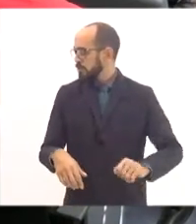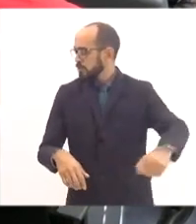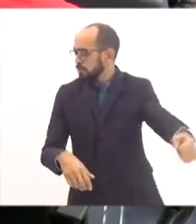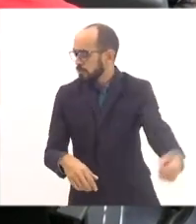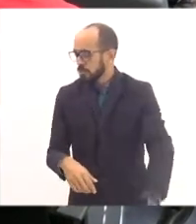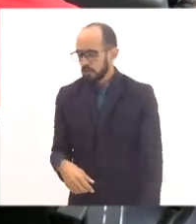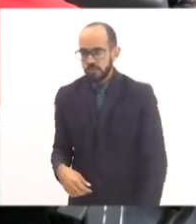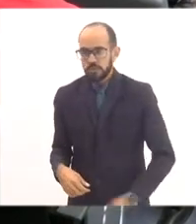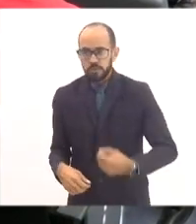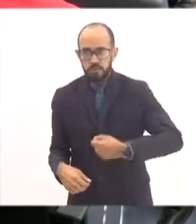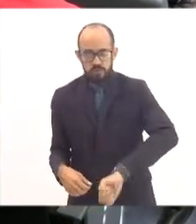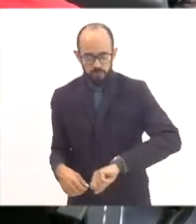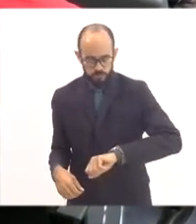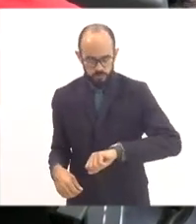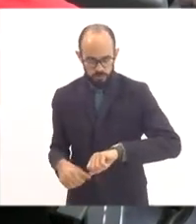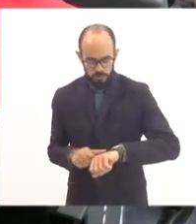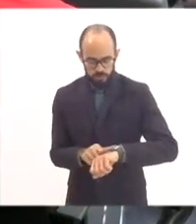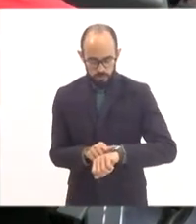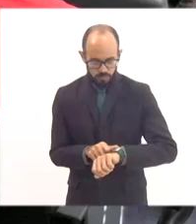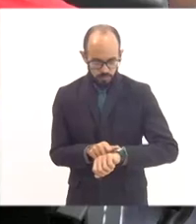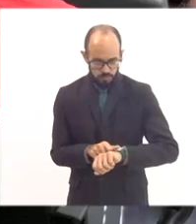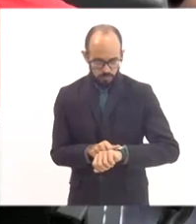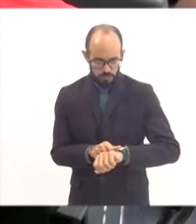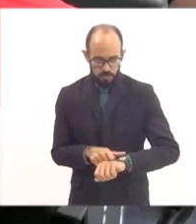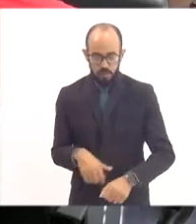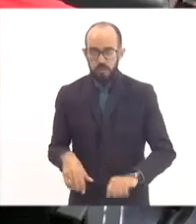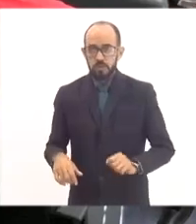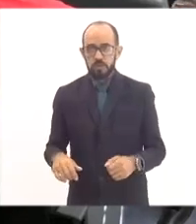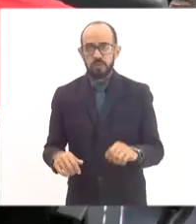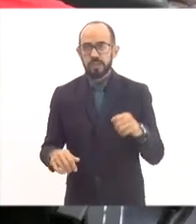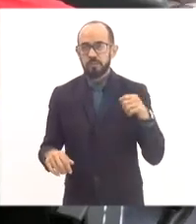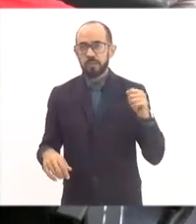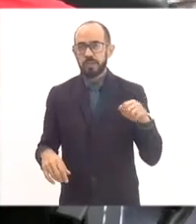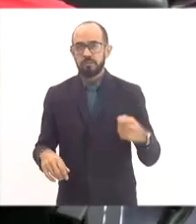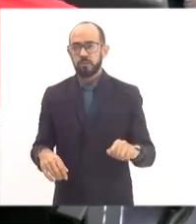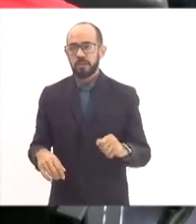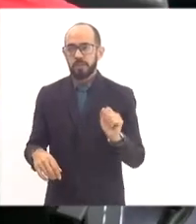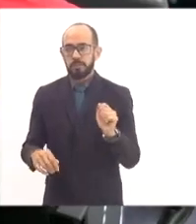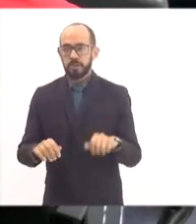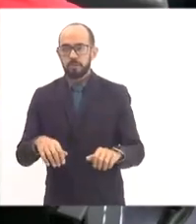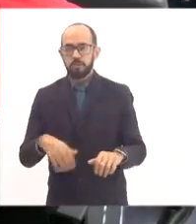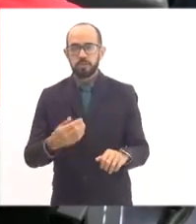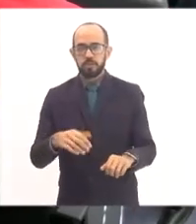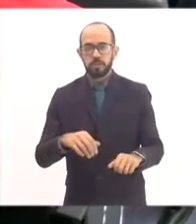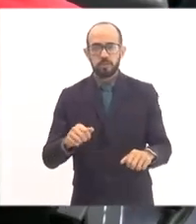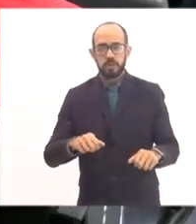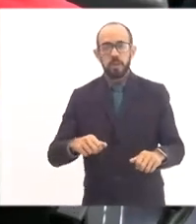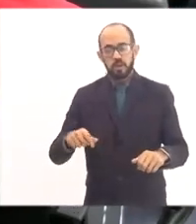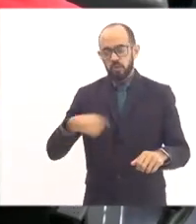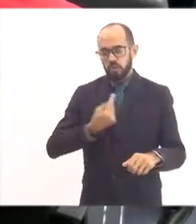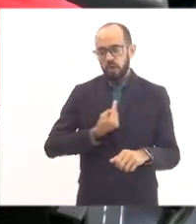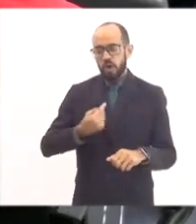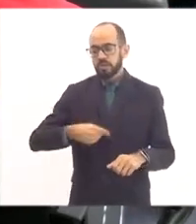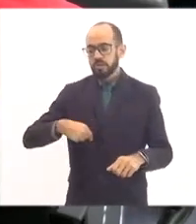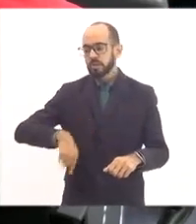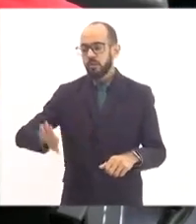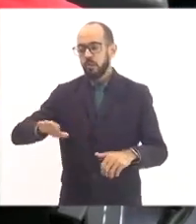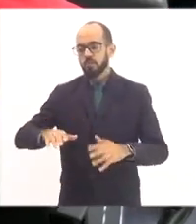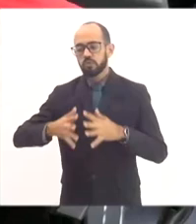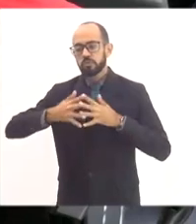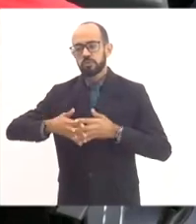de Petrópolis. Tá? Obrigado, salva de palmas aí. Obrigado. Voluntário na tragédia de Petrópolis, nosso herói. Obrigado. Teve lá salvando vidas.